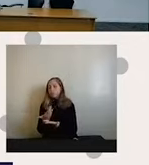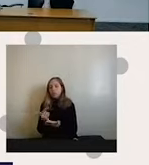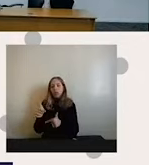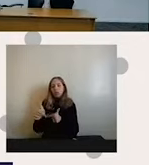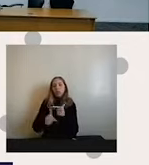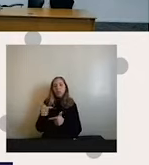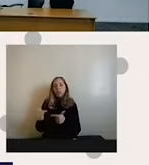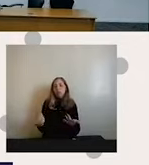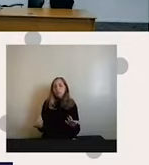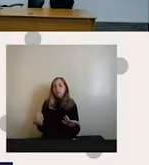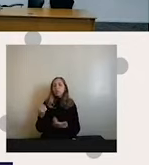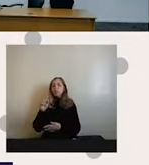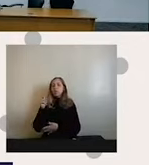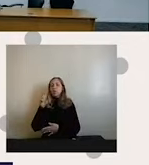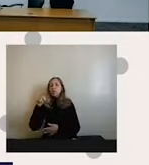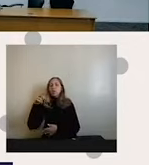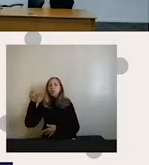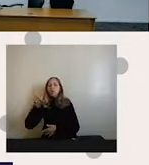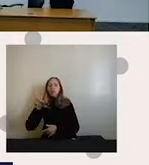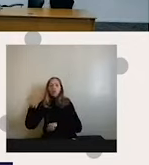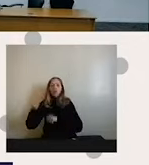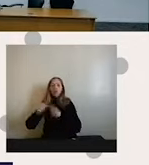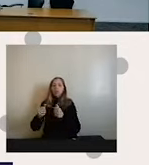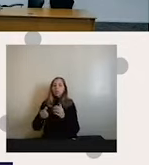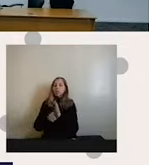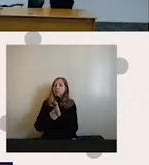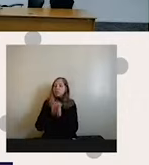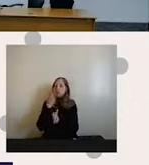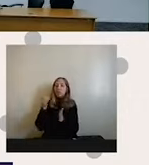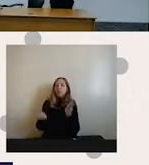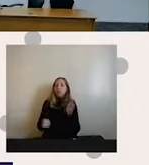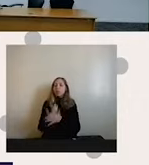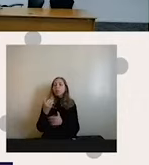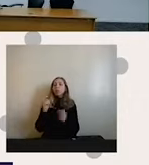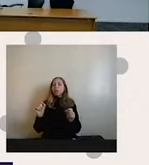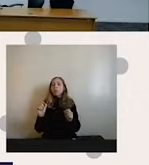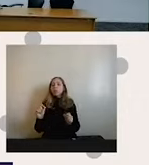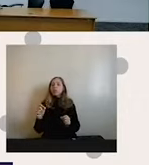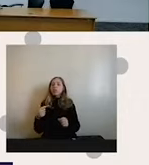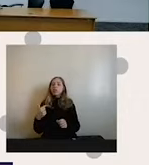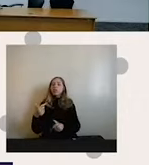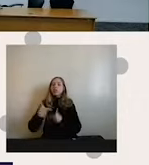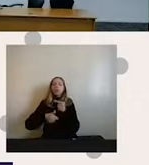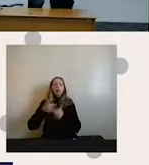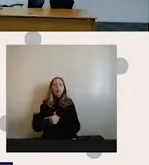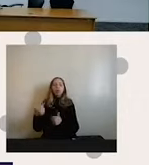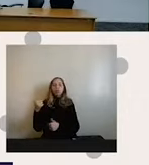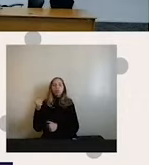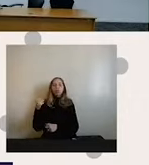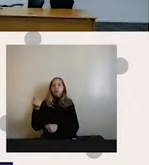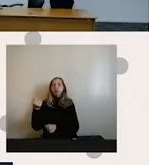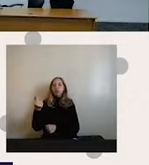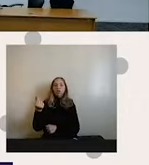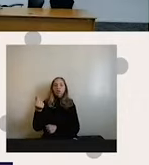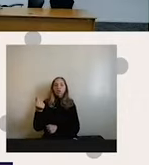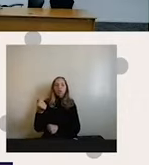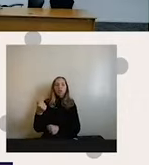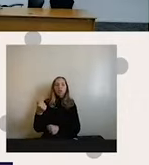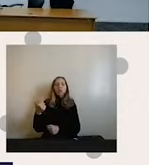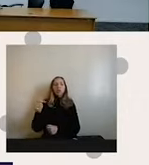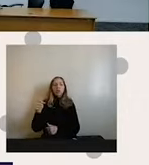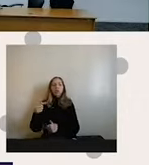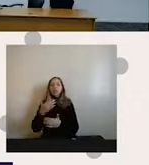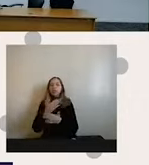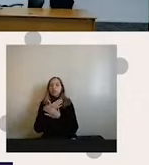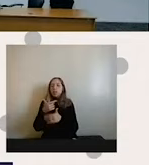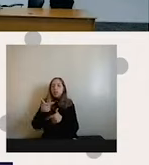E, muitas vezes, o que acontece? O trabalhador está desempregado porque ele está depressivo. Ele pode ter perdido o emprego devido a